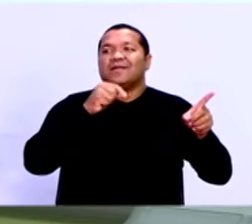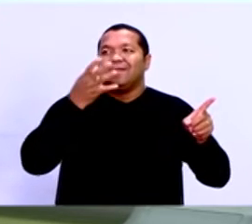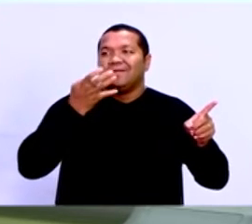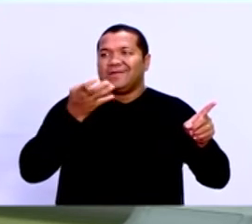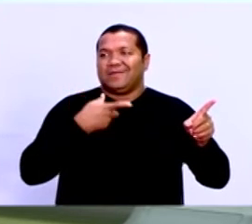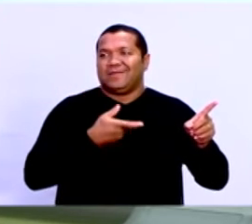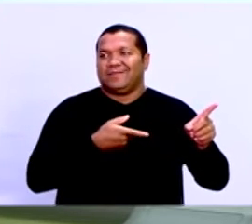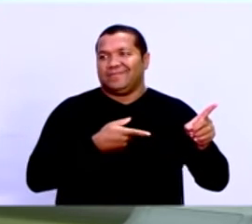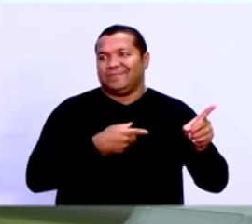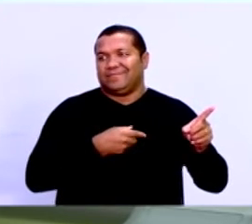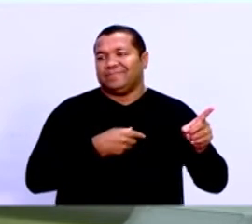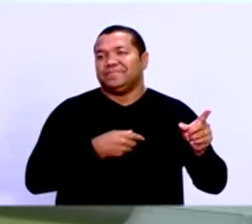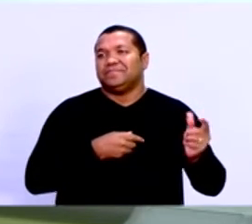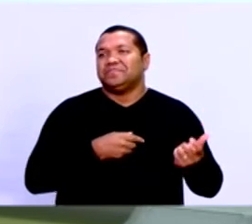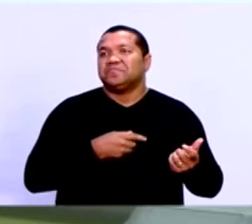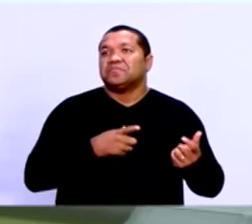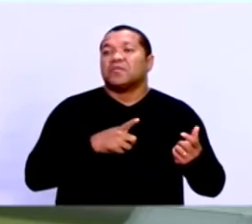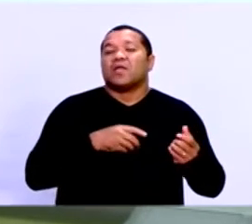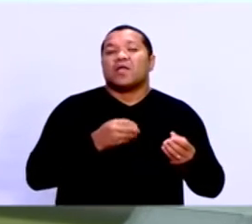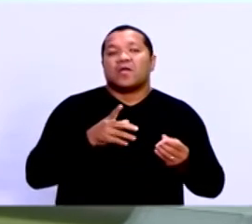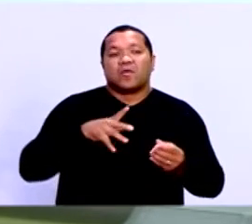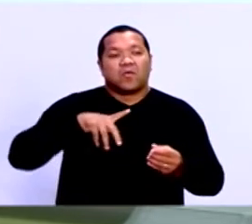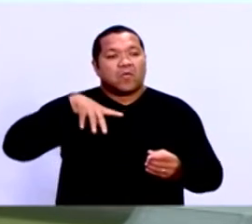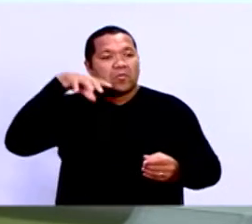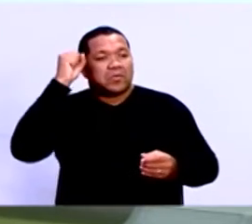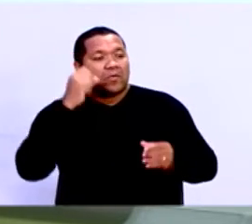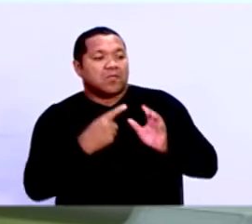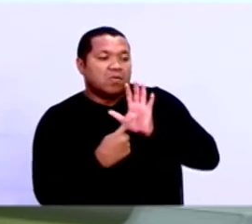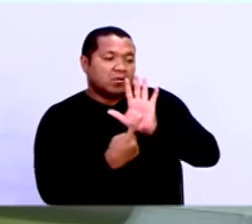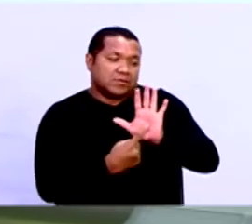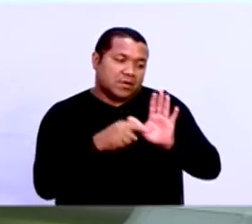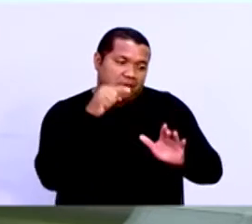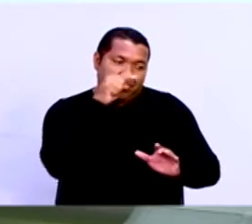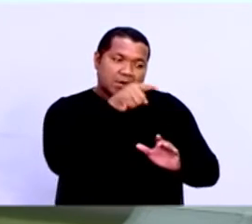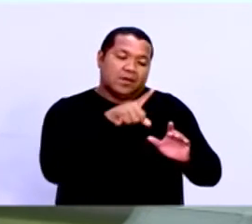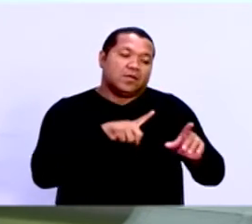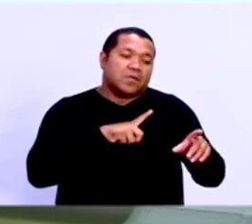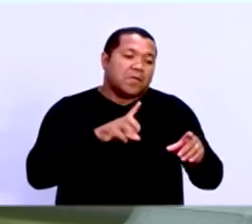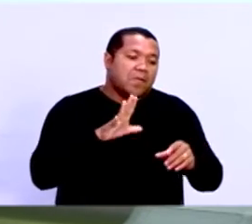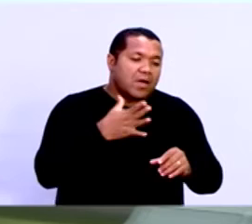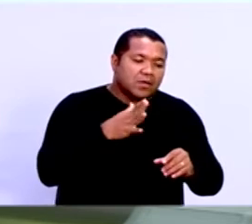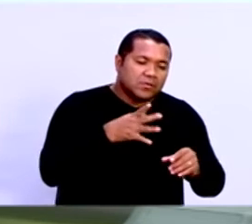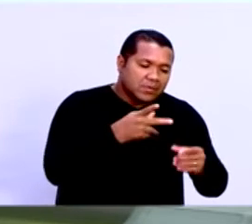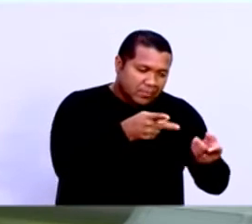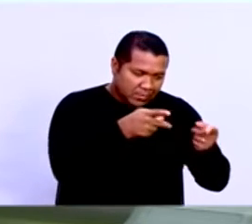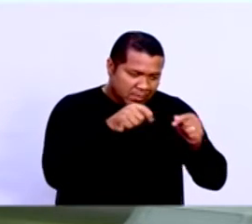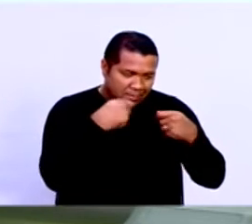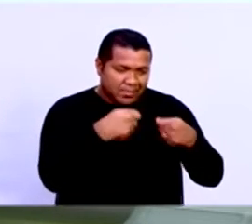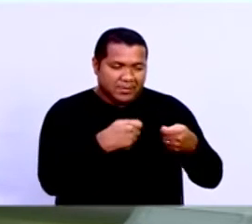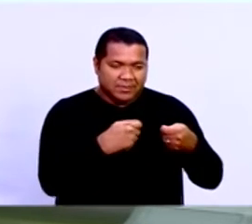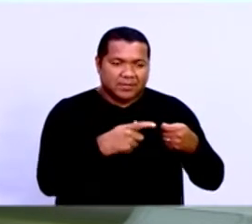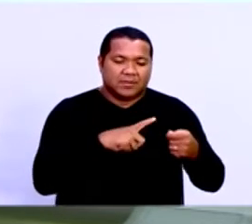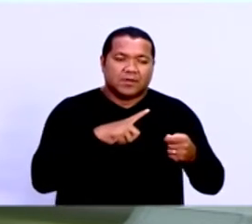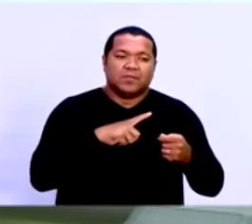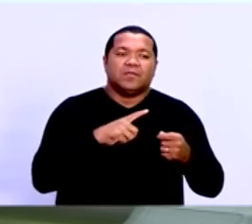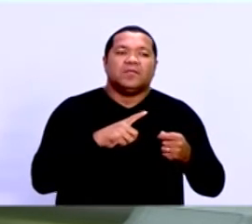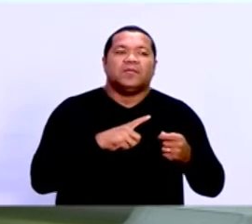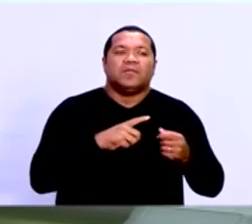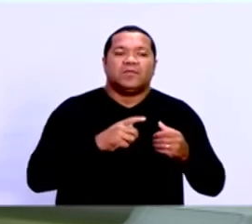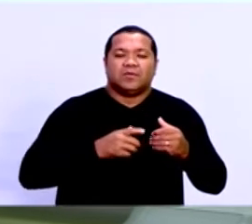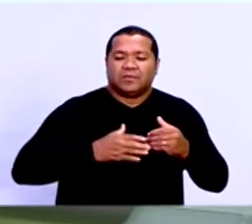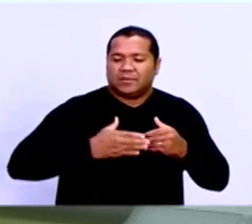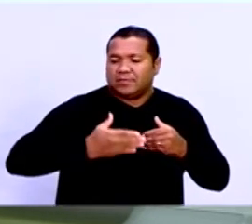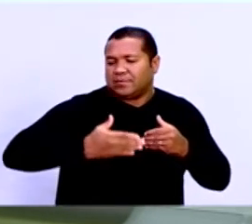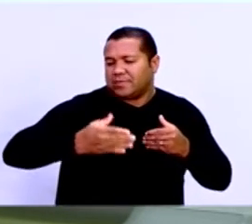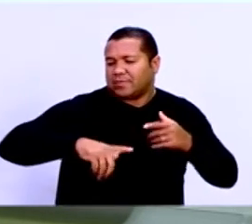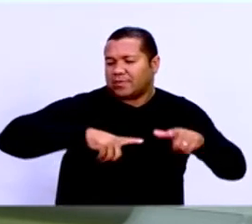e consegui mostrar para ele desenvolver para ele o sistema que ele tanto precisa blue o segmento de